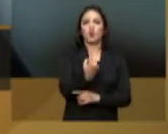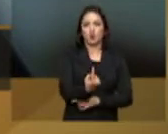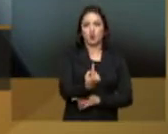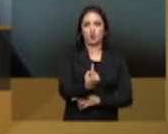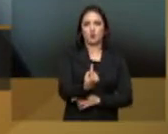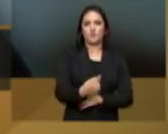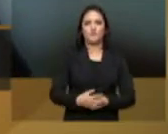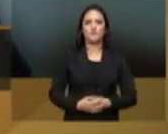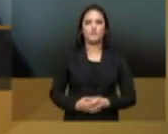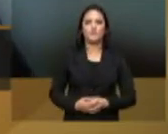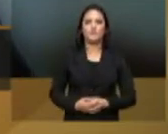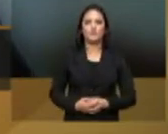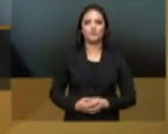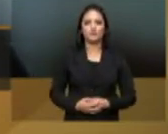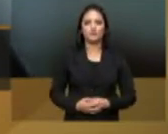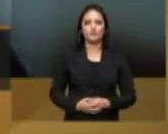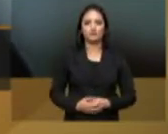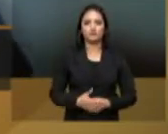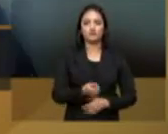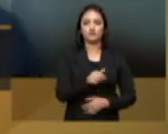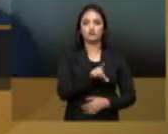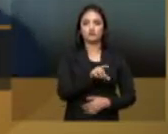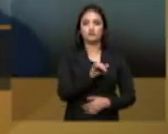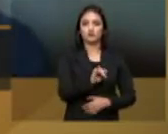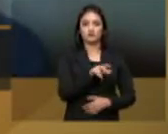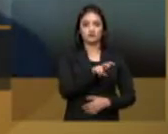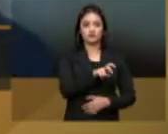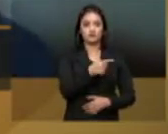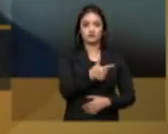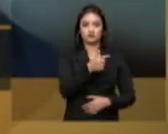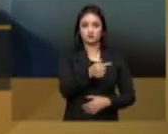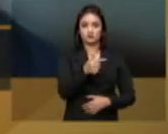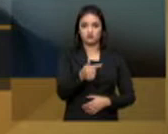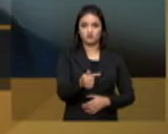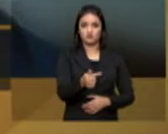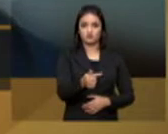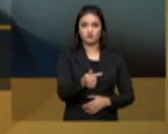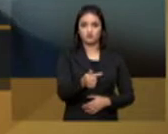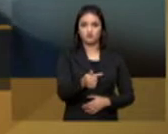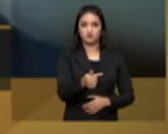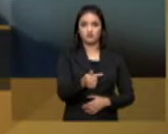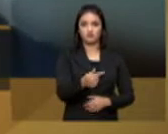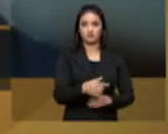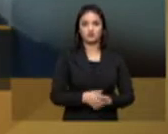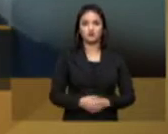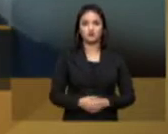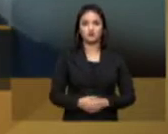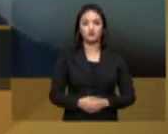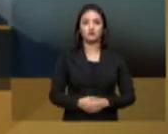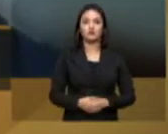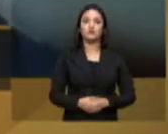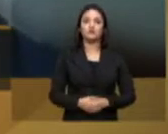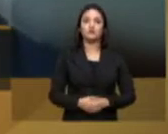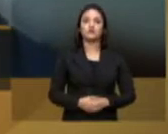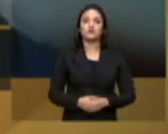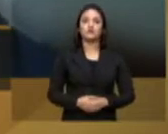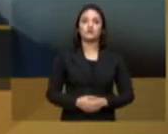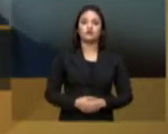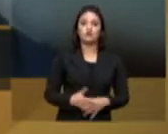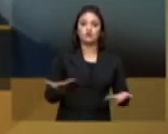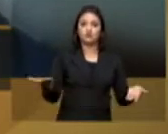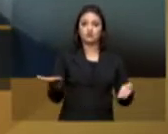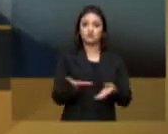dois casos. Na ação direta 5277, trata-se de ação direta de